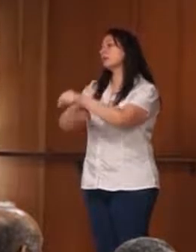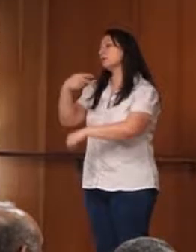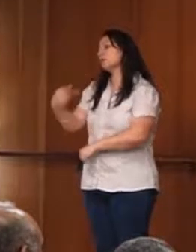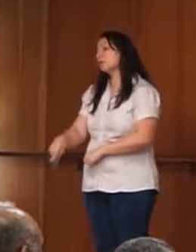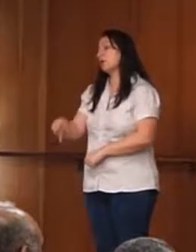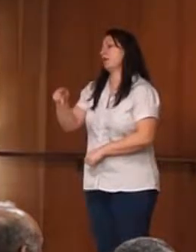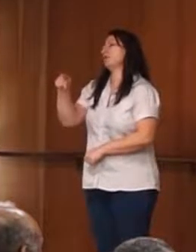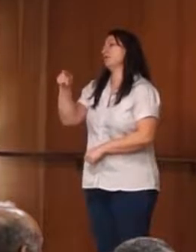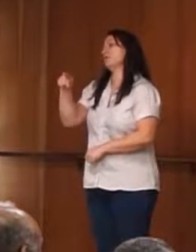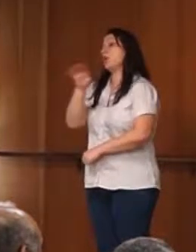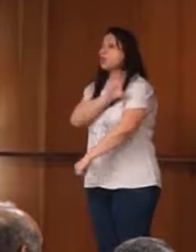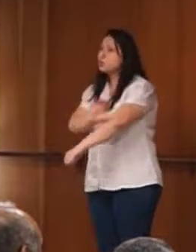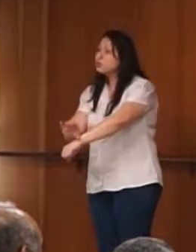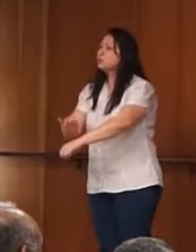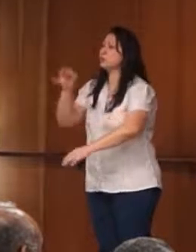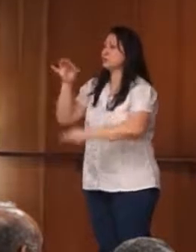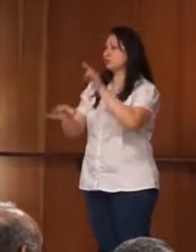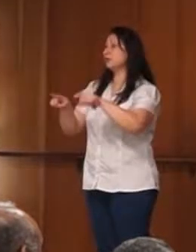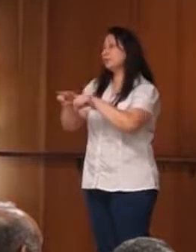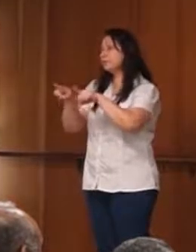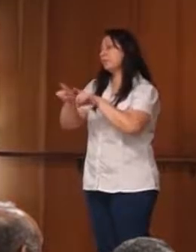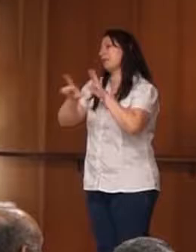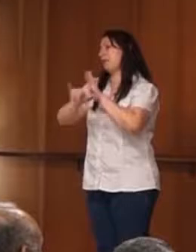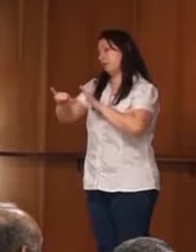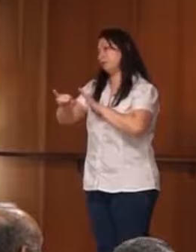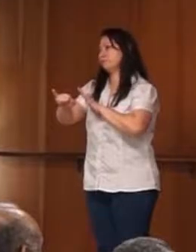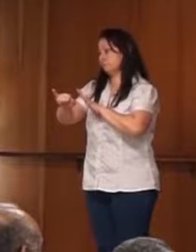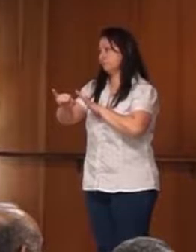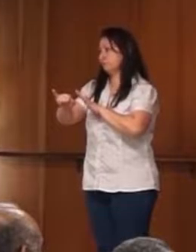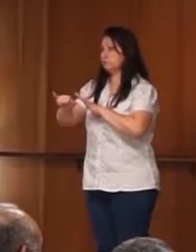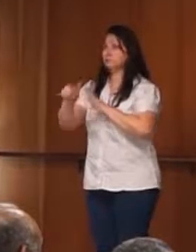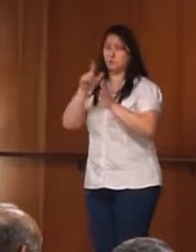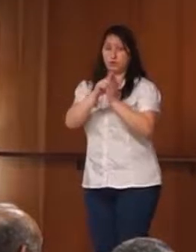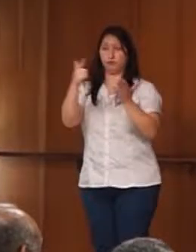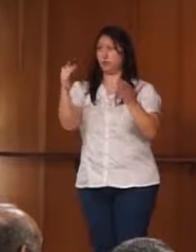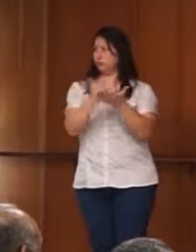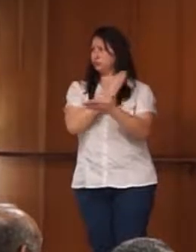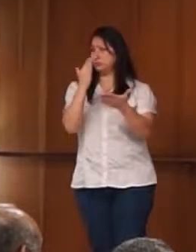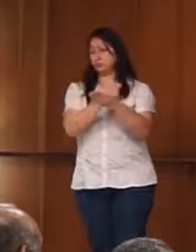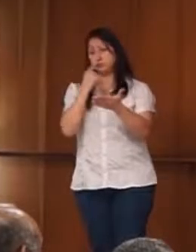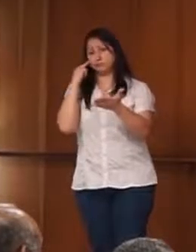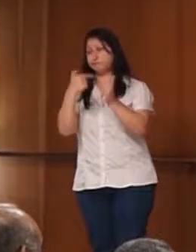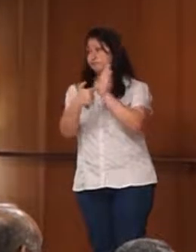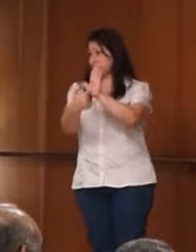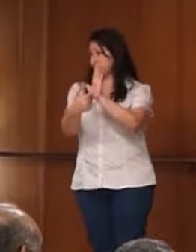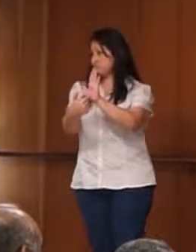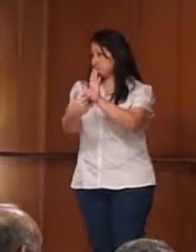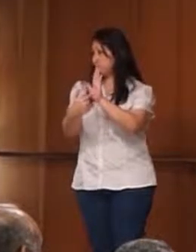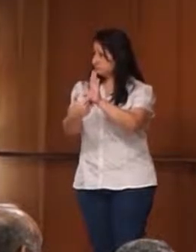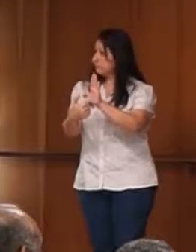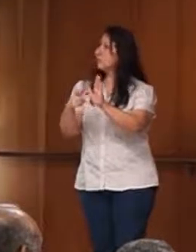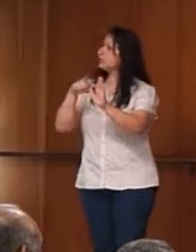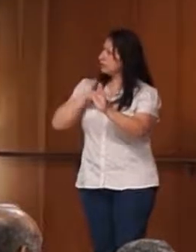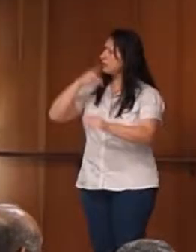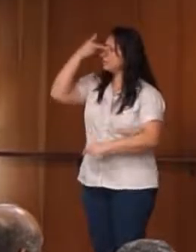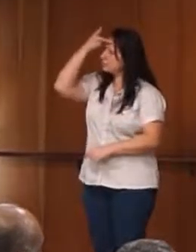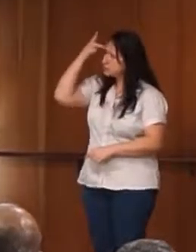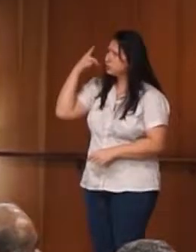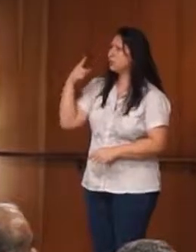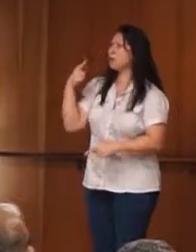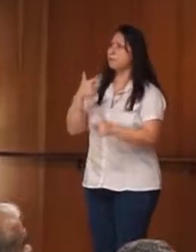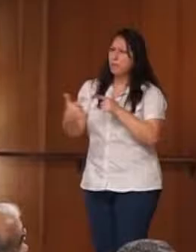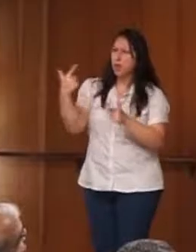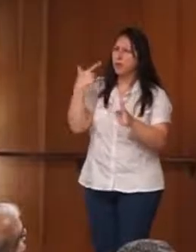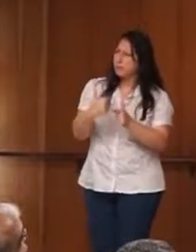nossas leis, né? É só pegar aí os jornais de ultimamente para ver que, né, as pessoas que cometem os